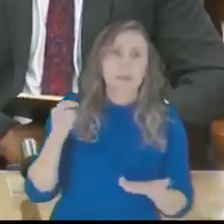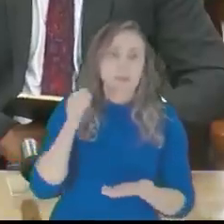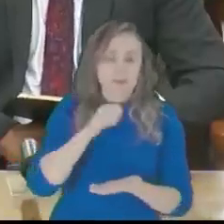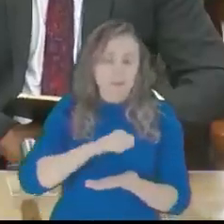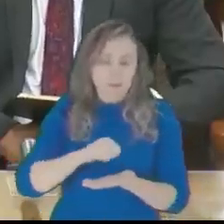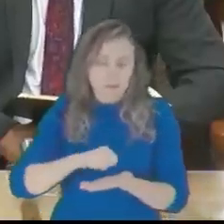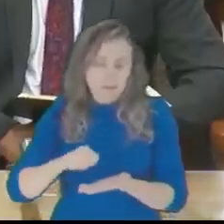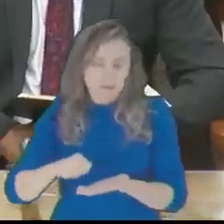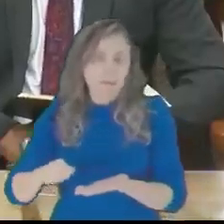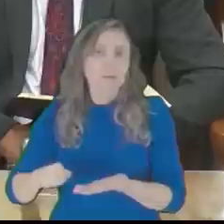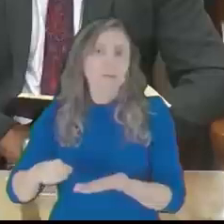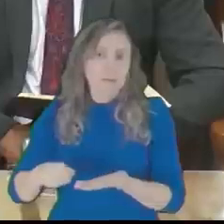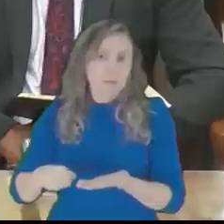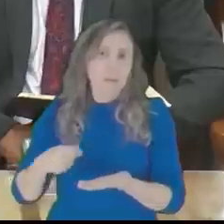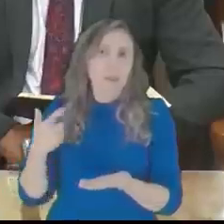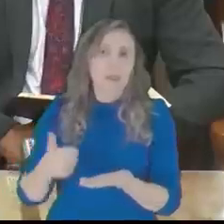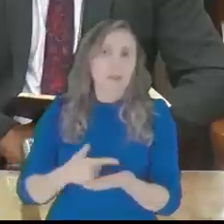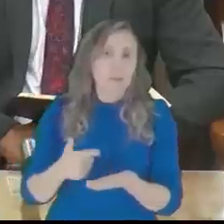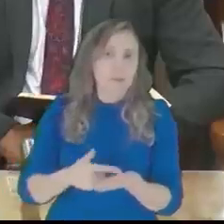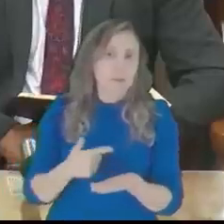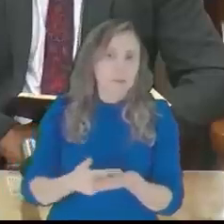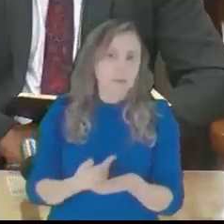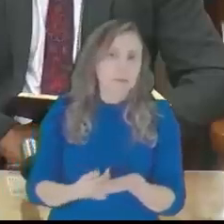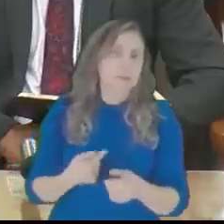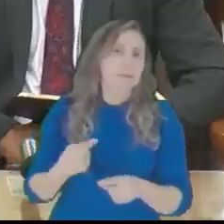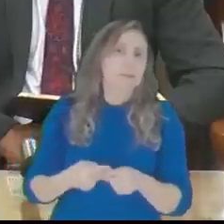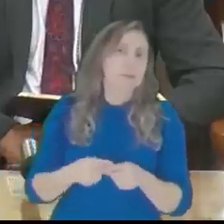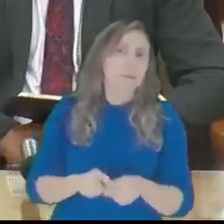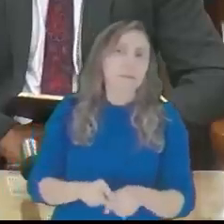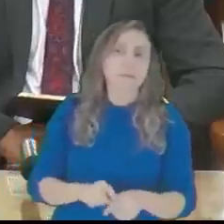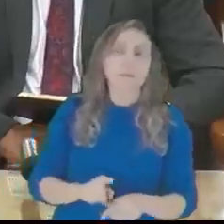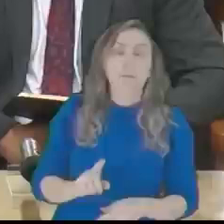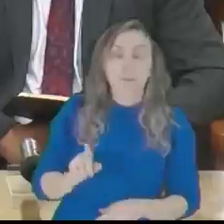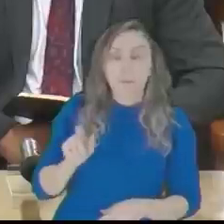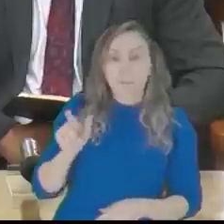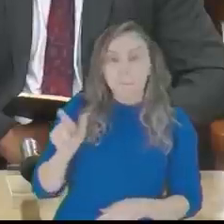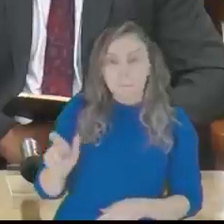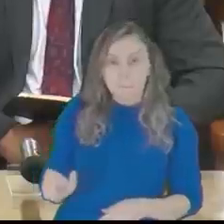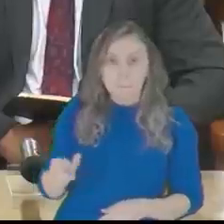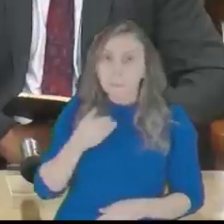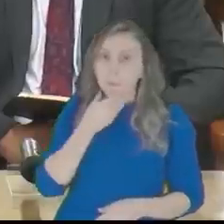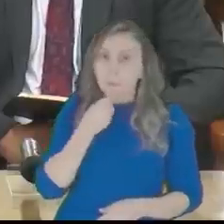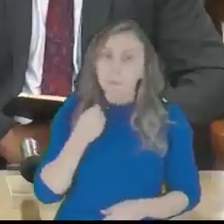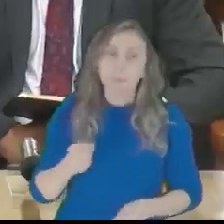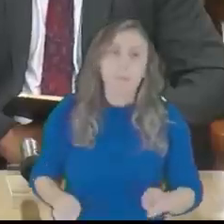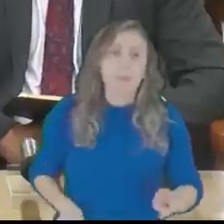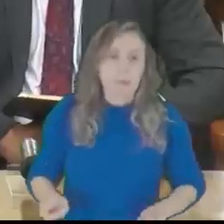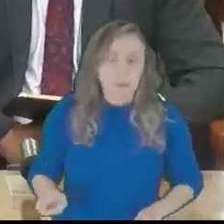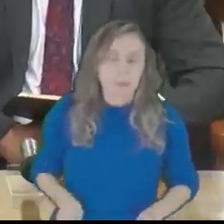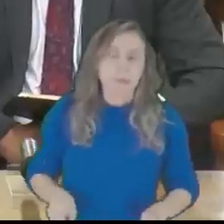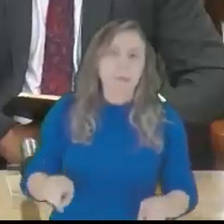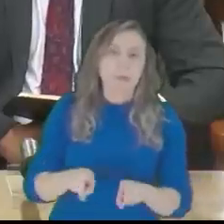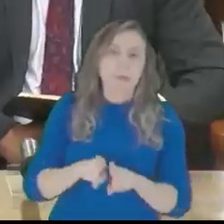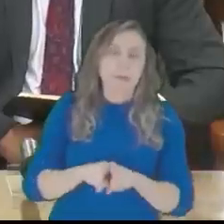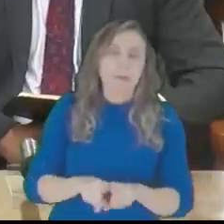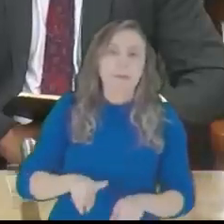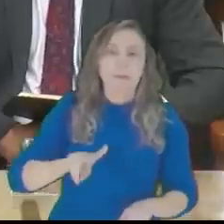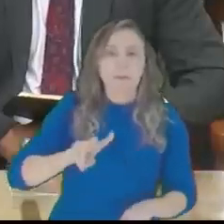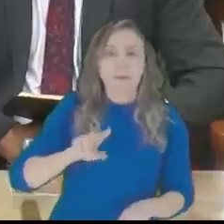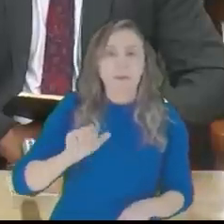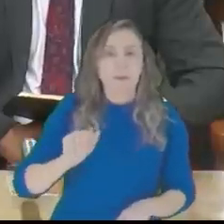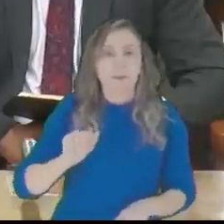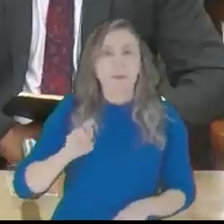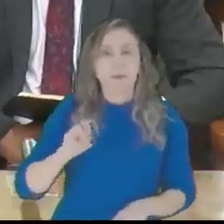canônica, porque Marcos era um varão apostólico. Lucas, um varão